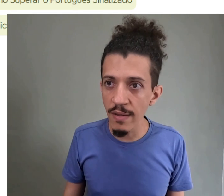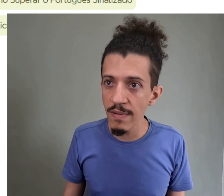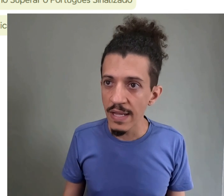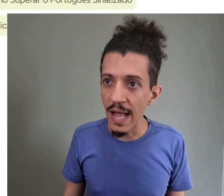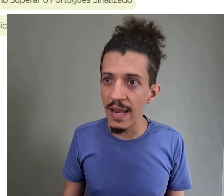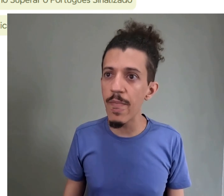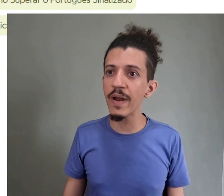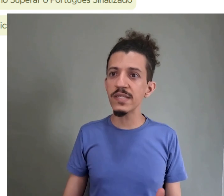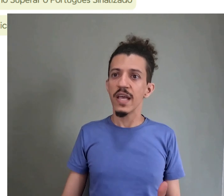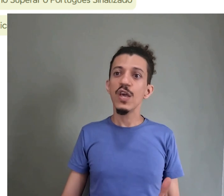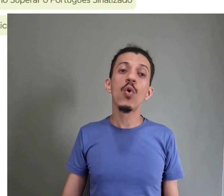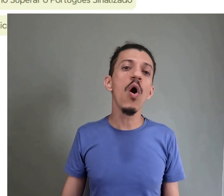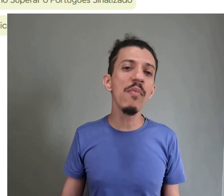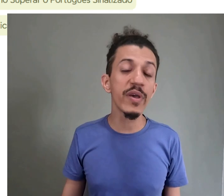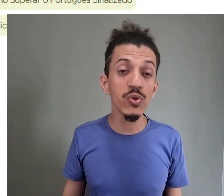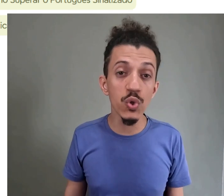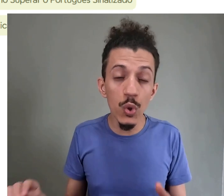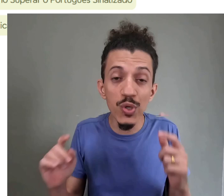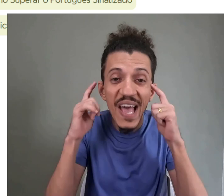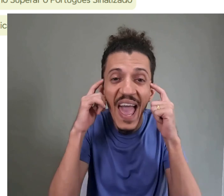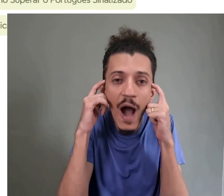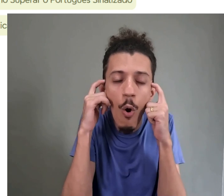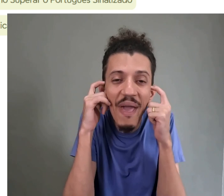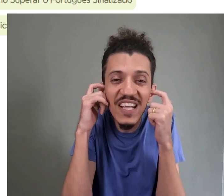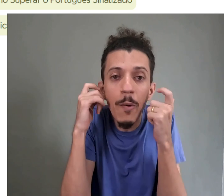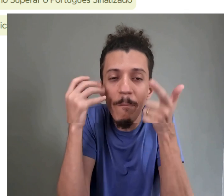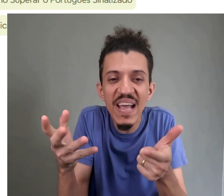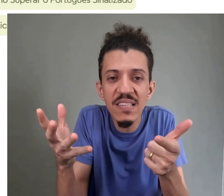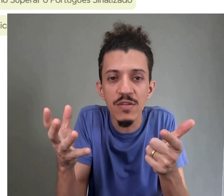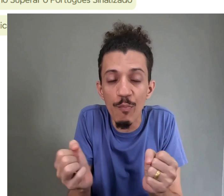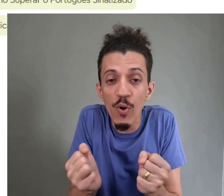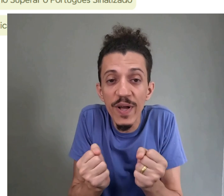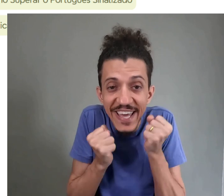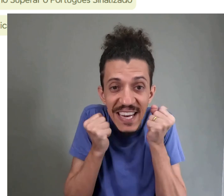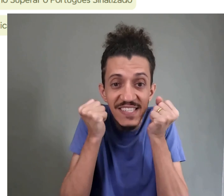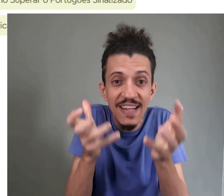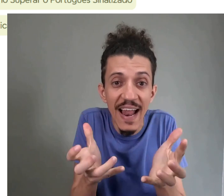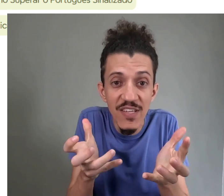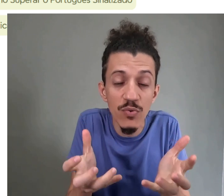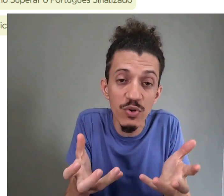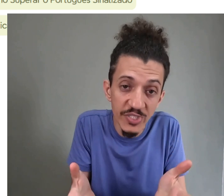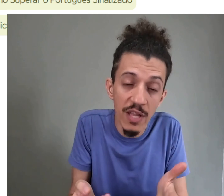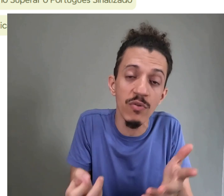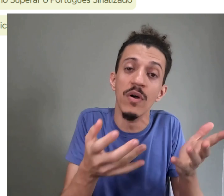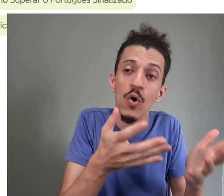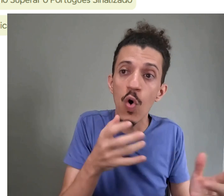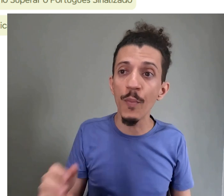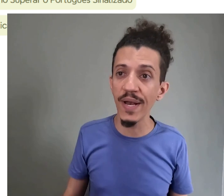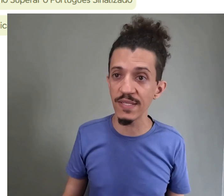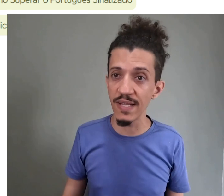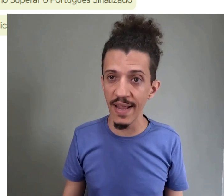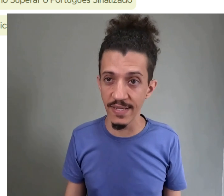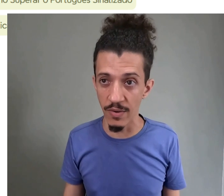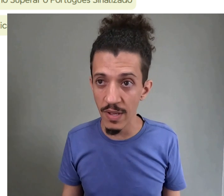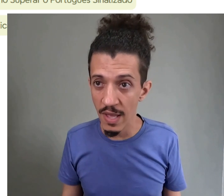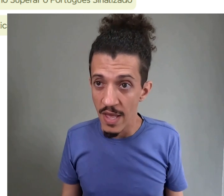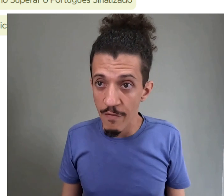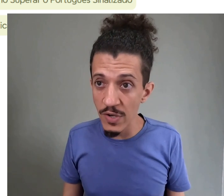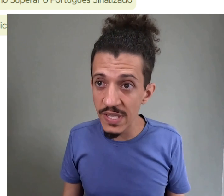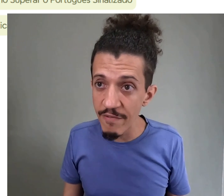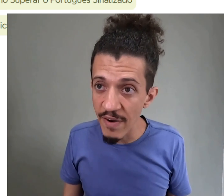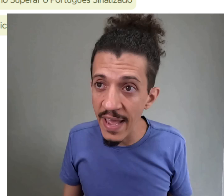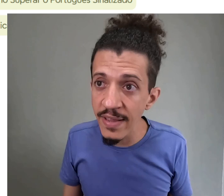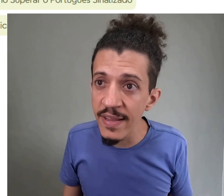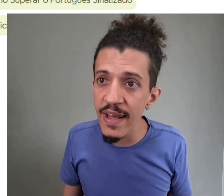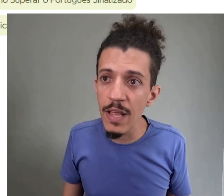lógica da Libras e como que os surdos realmente pensam, por que eles sinalizam do jeito como eles sinalizam.